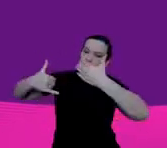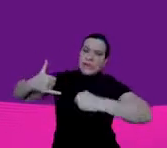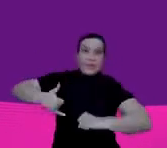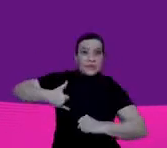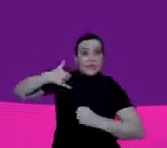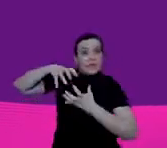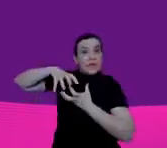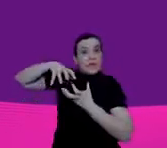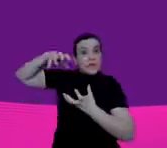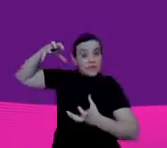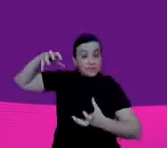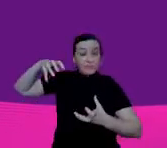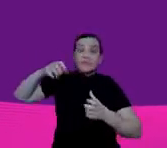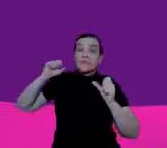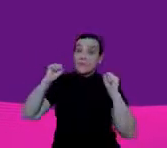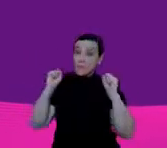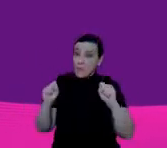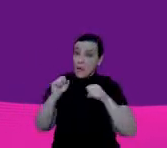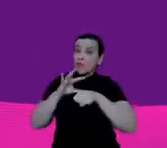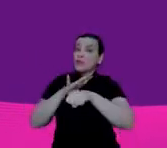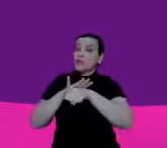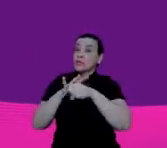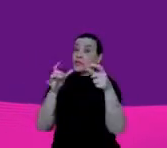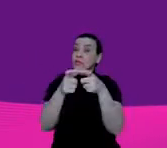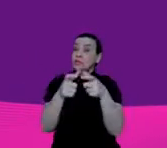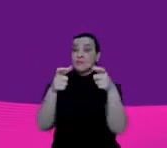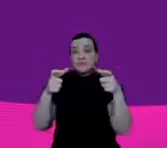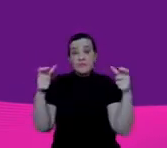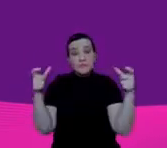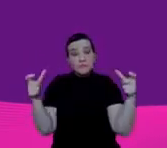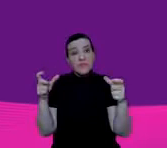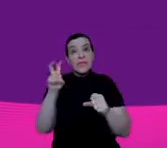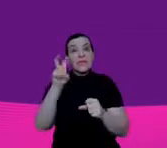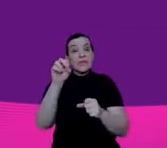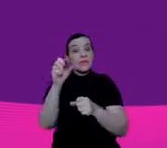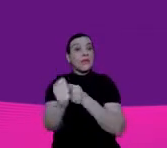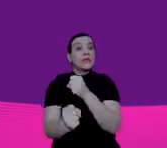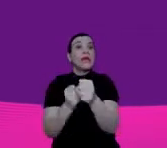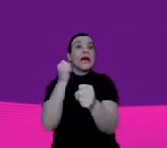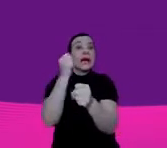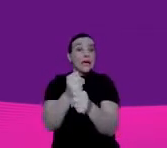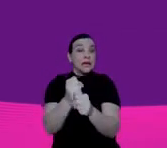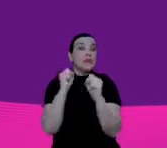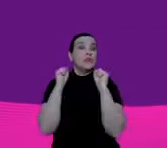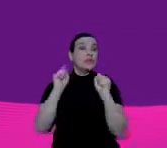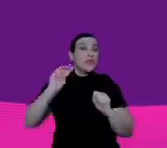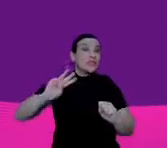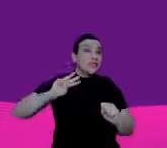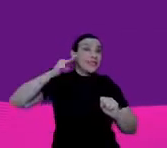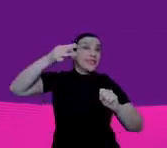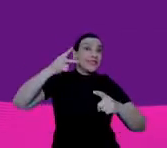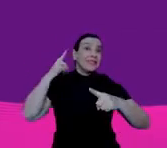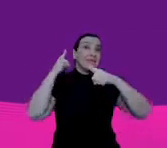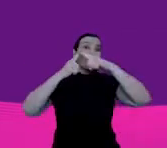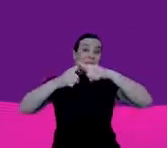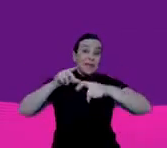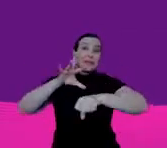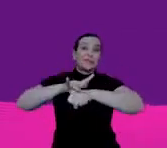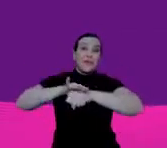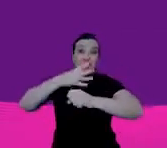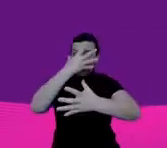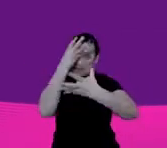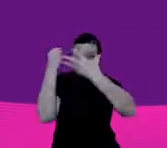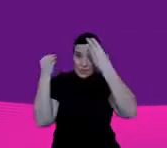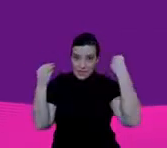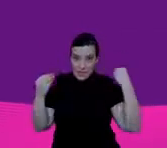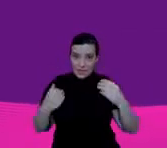cada vez mais. Então, se espera que nos próximos 50 anos triplique o número de pacientes com doença de Parkinson. É